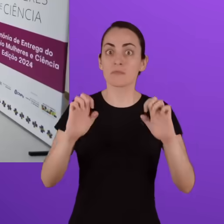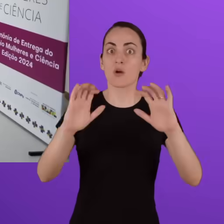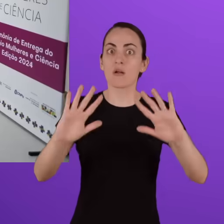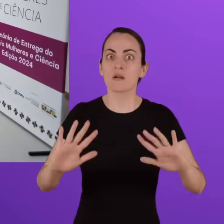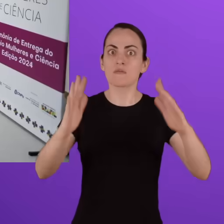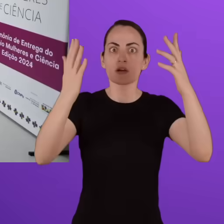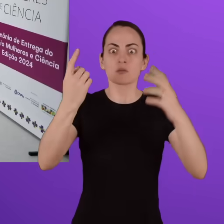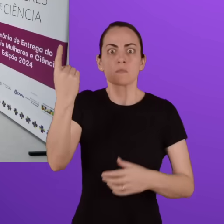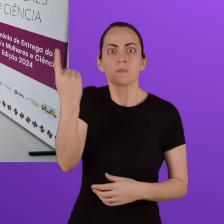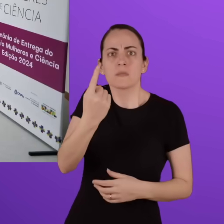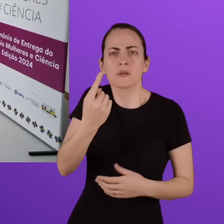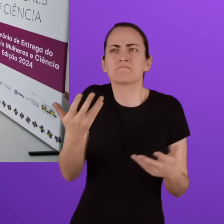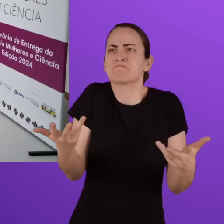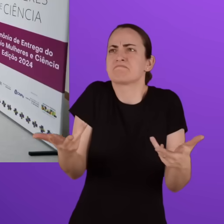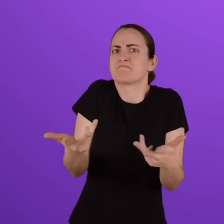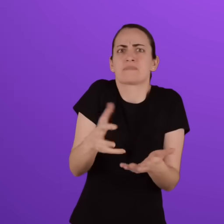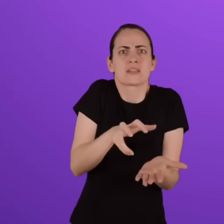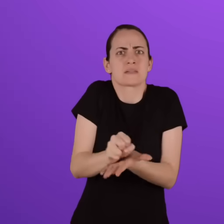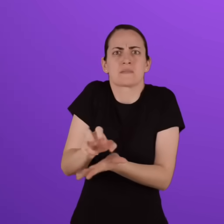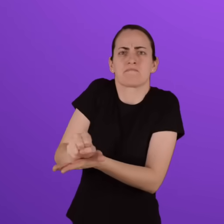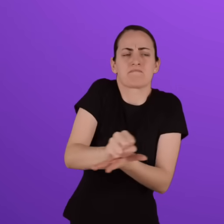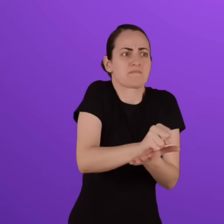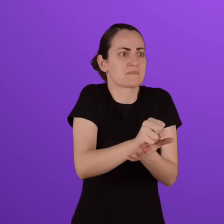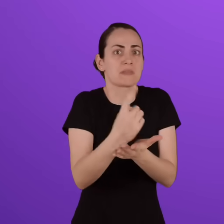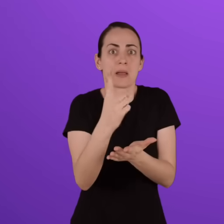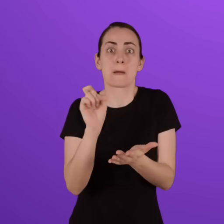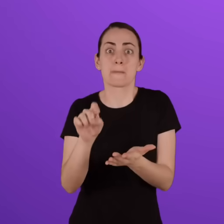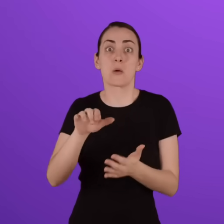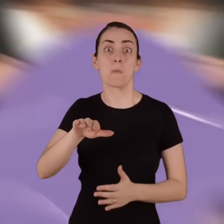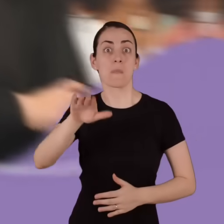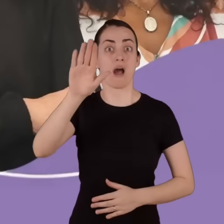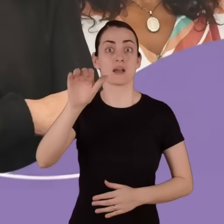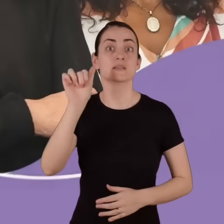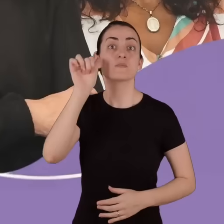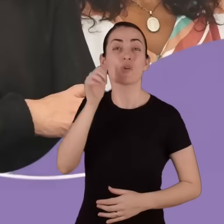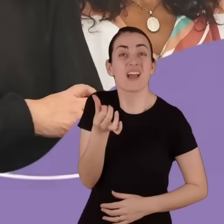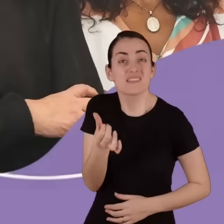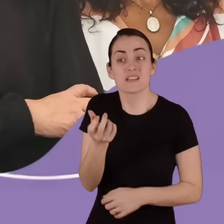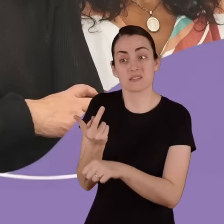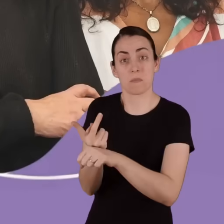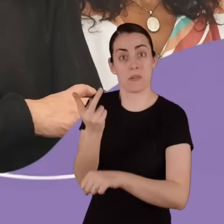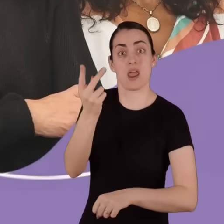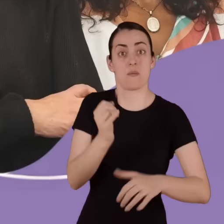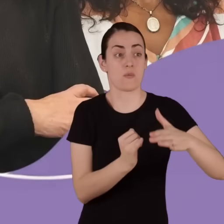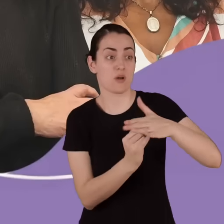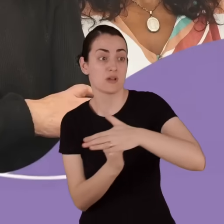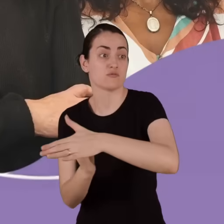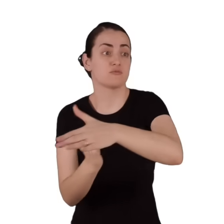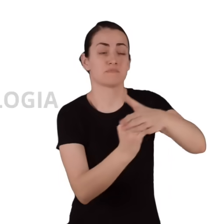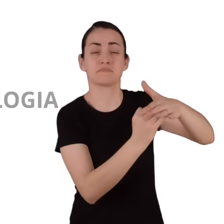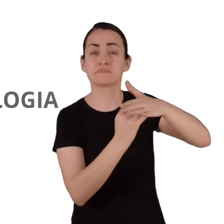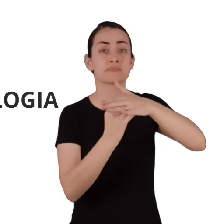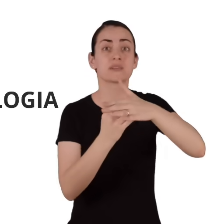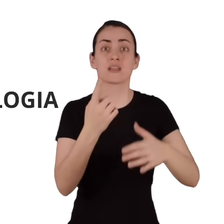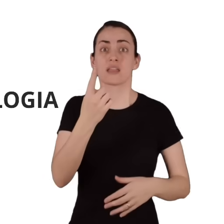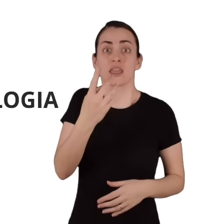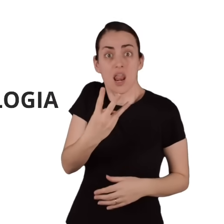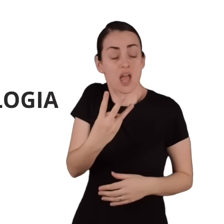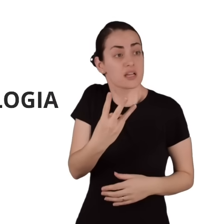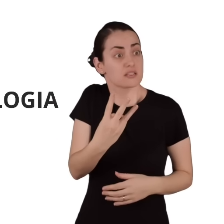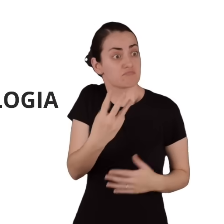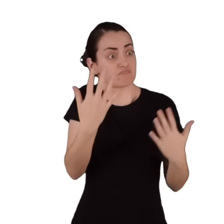A primeira edição foi um sucesso. Mais de mil inscrições, seis pesquisadoras premiadas e três